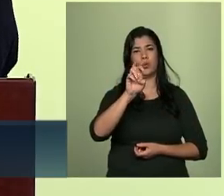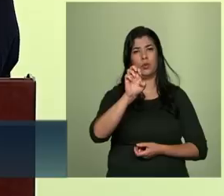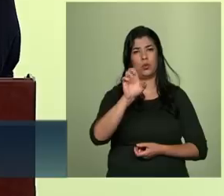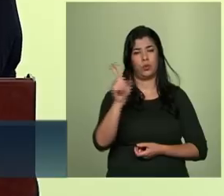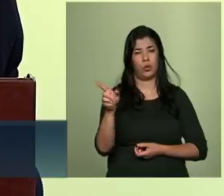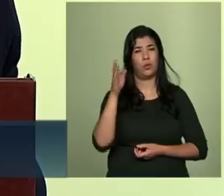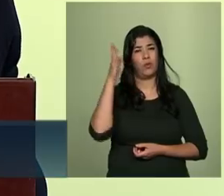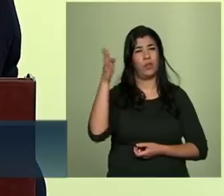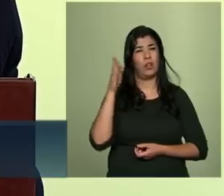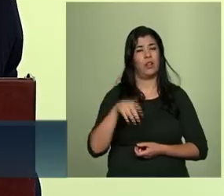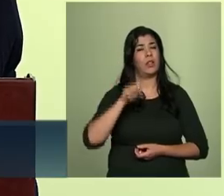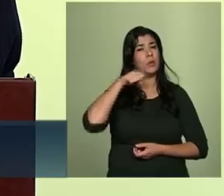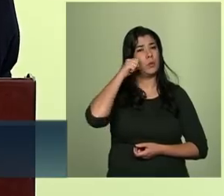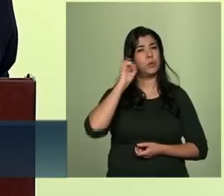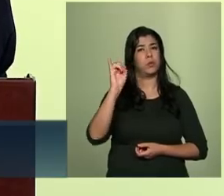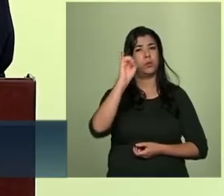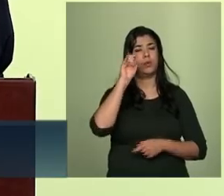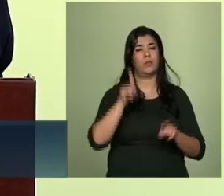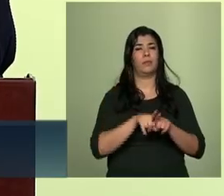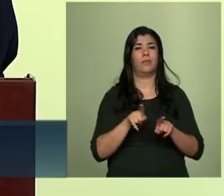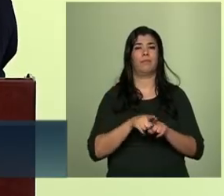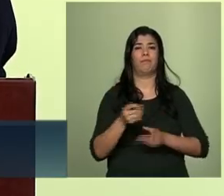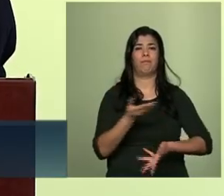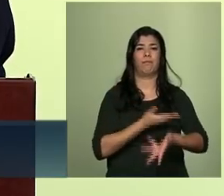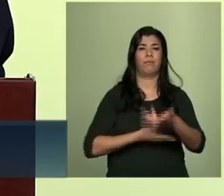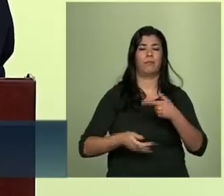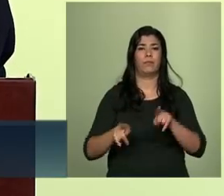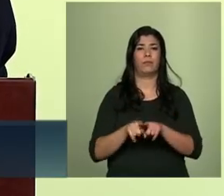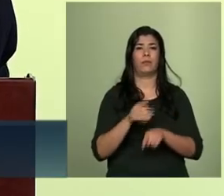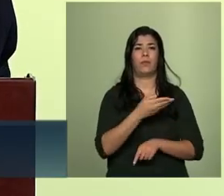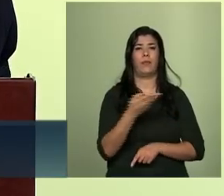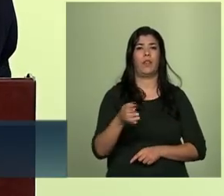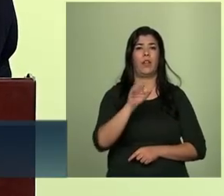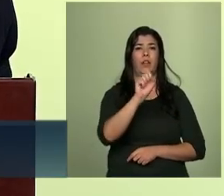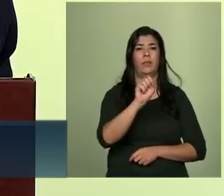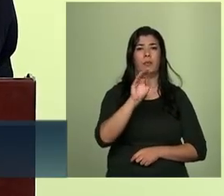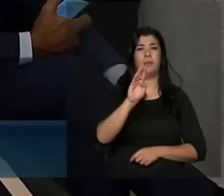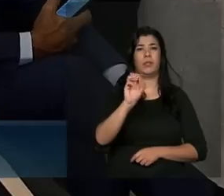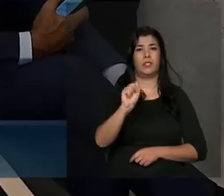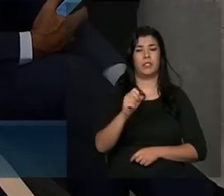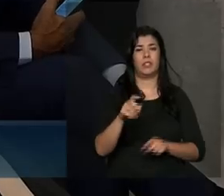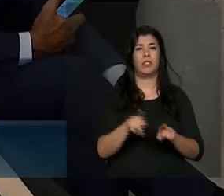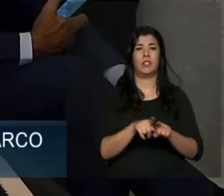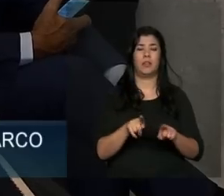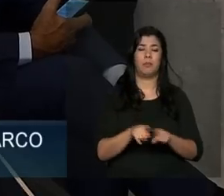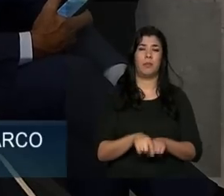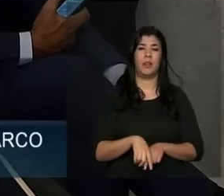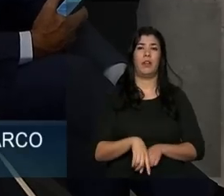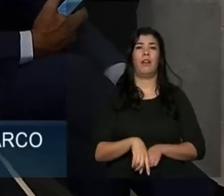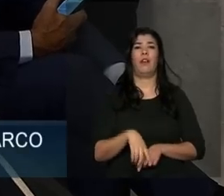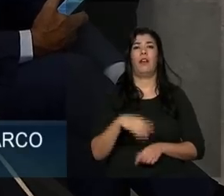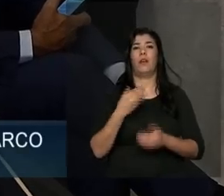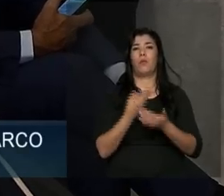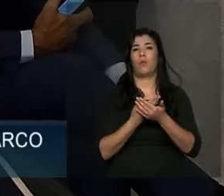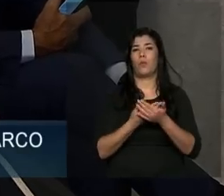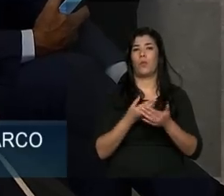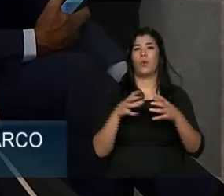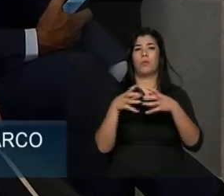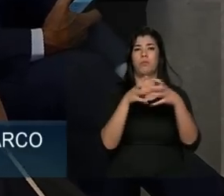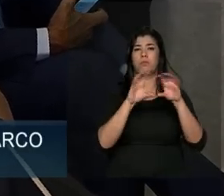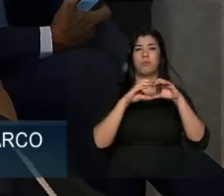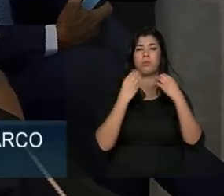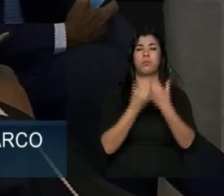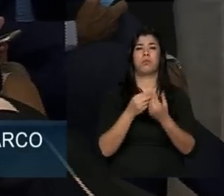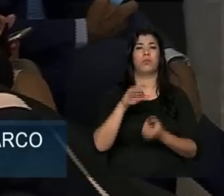Senado, extremamente importante para a conciliação, o pessoal da SBPC, da Academia Brasileira de Ciências, enfim, o pessoal também